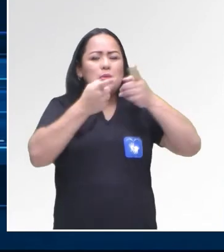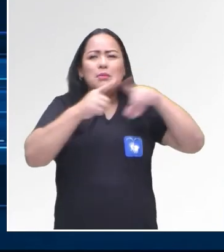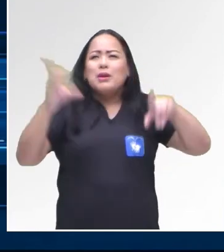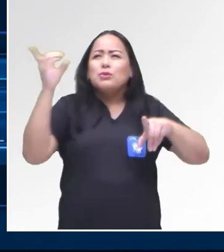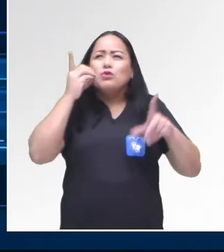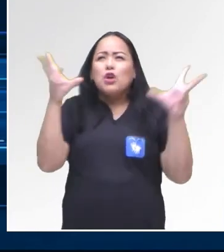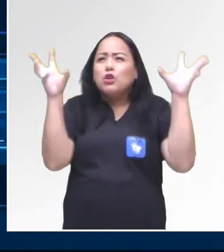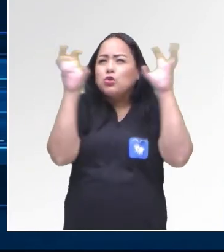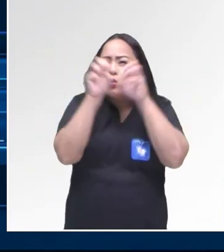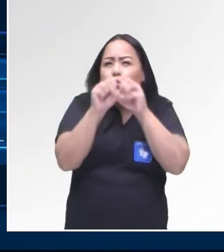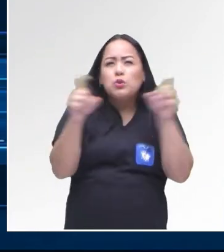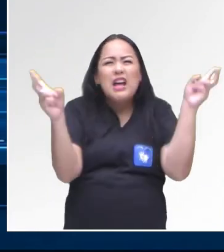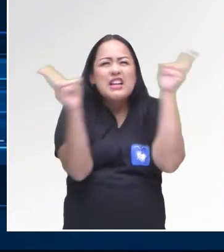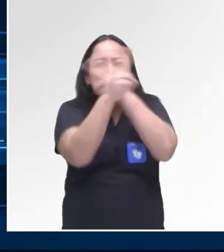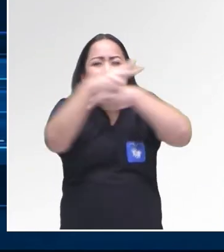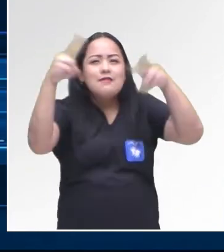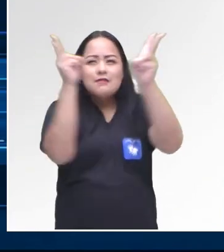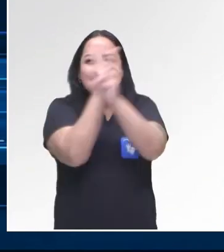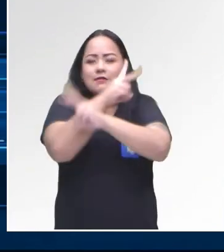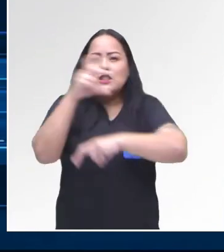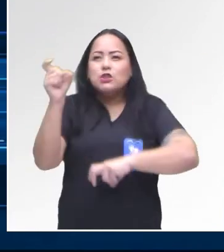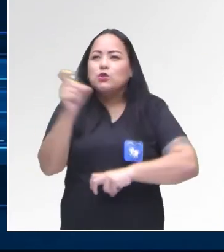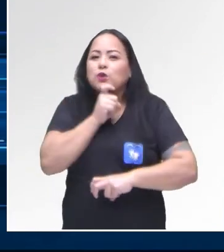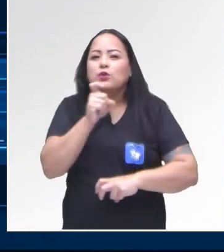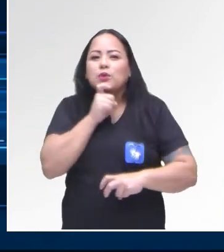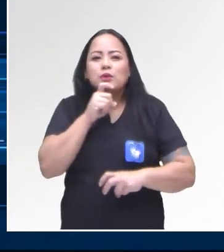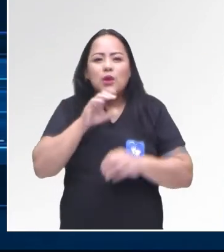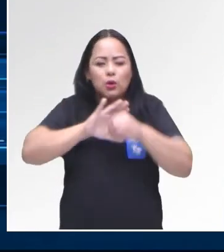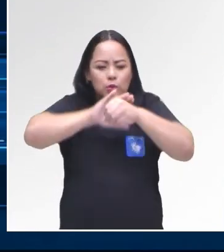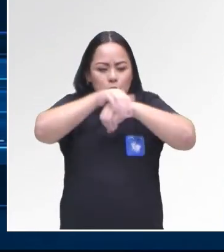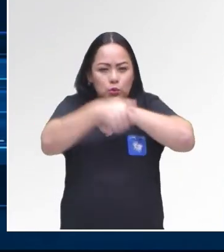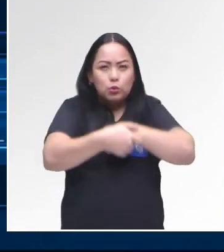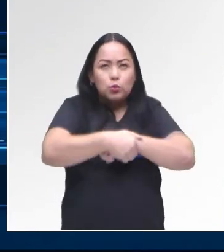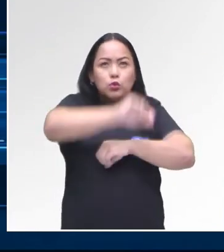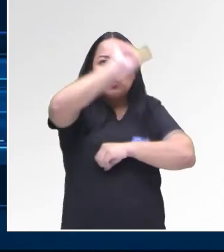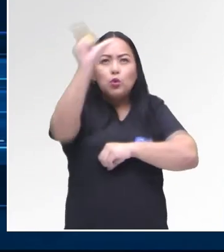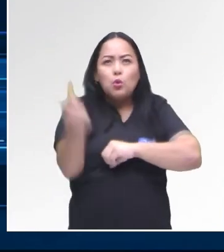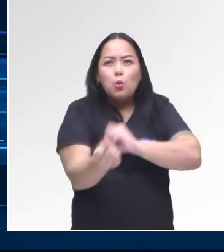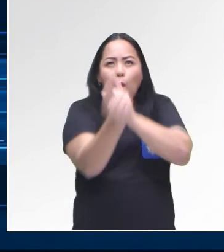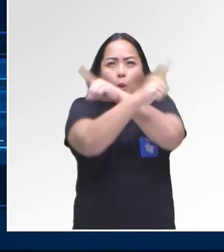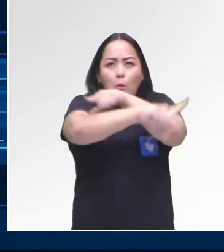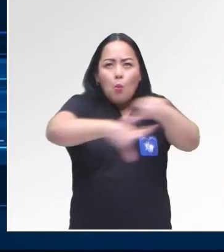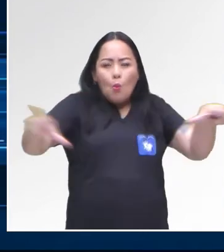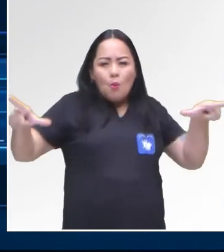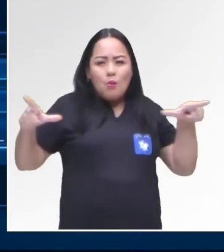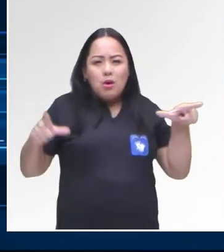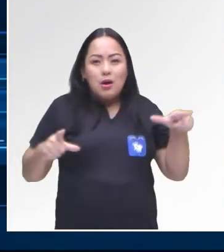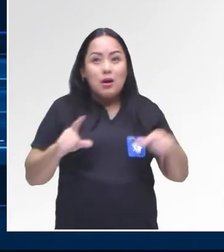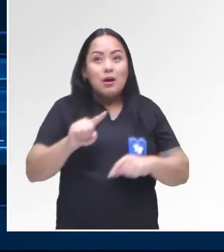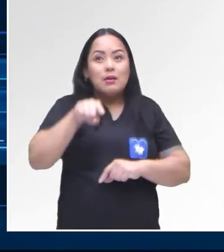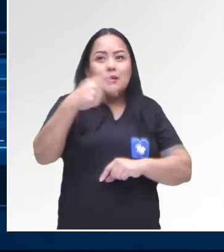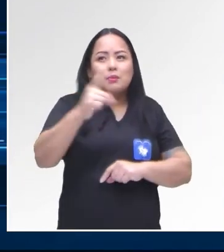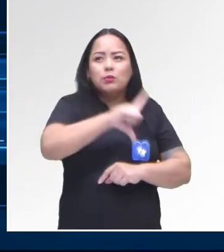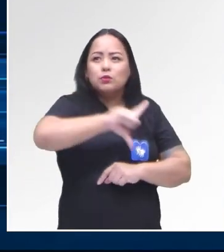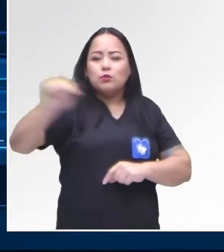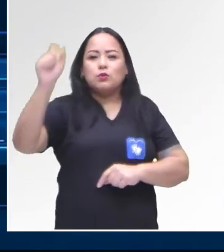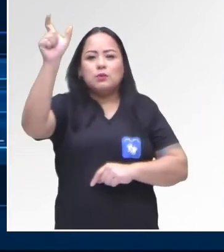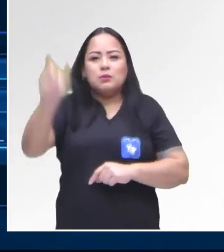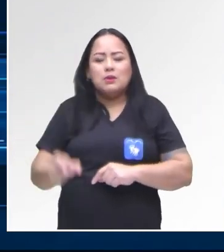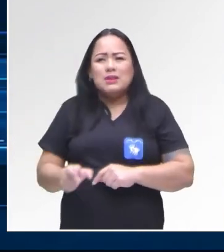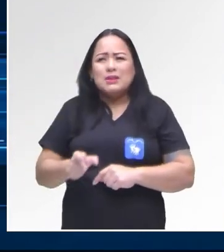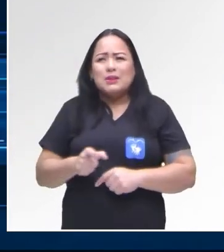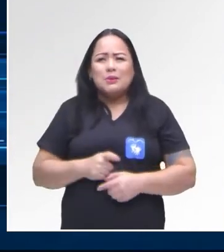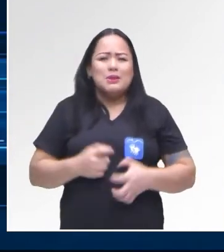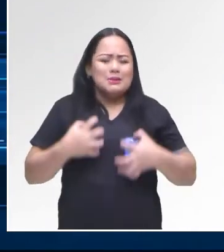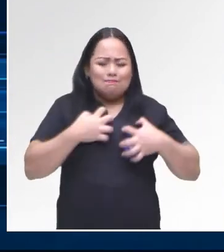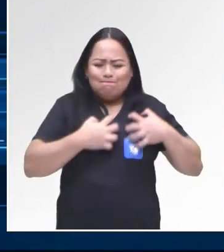nublado, vento gelado, noite sem lua, depois que você foi embora. Então ele se encontra perturbado, a